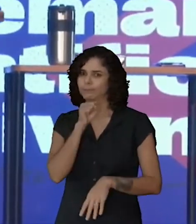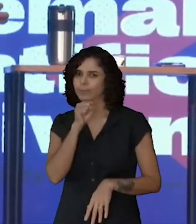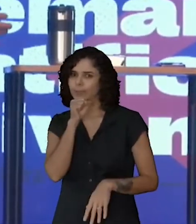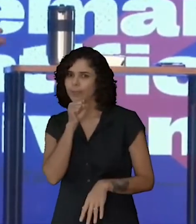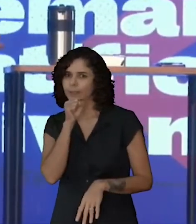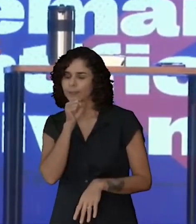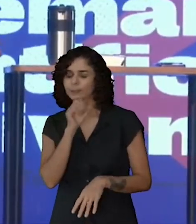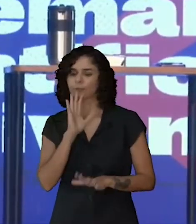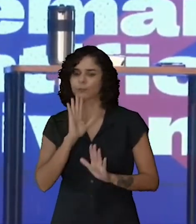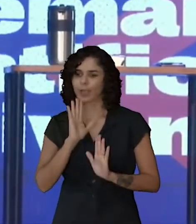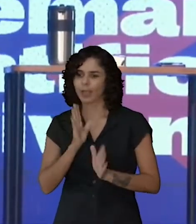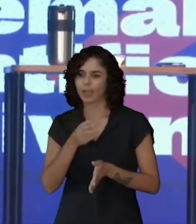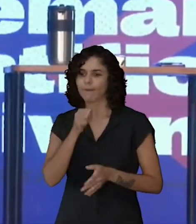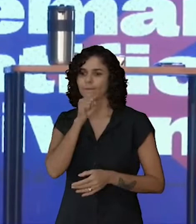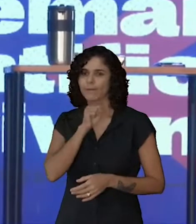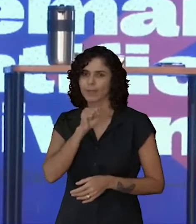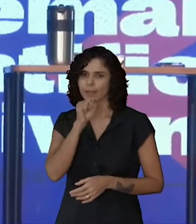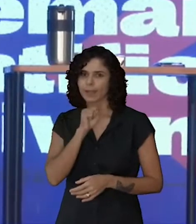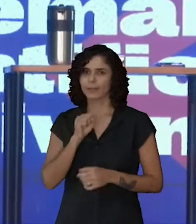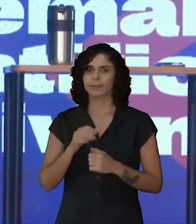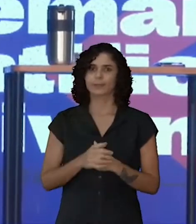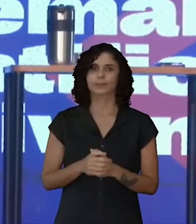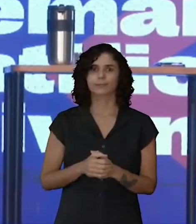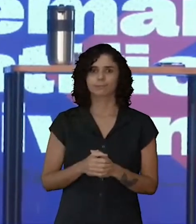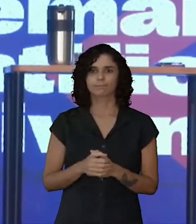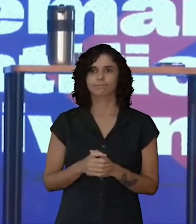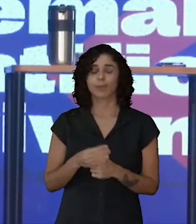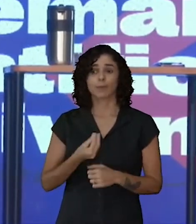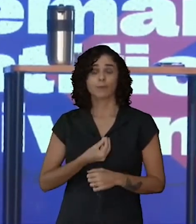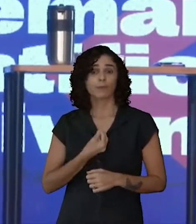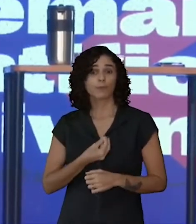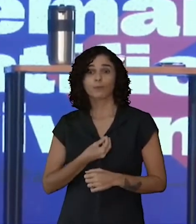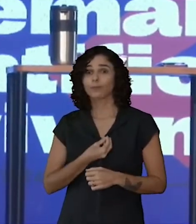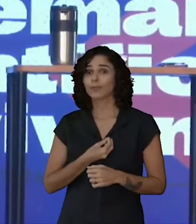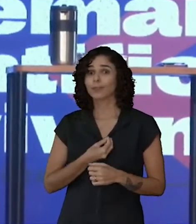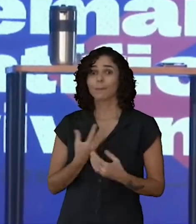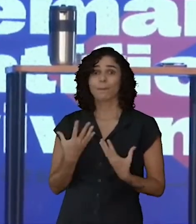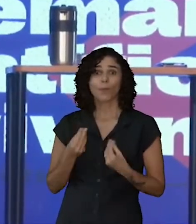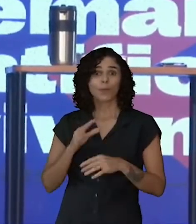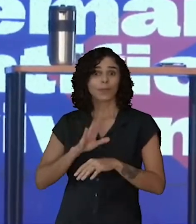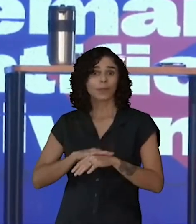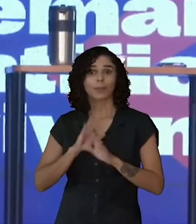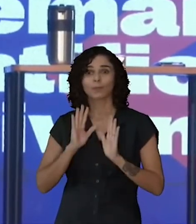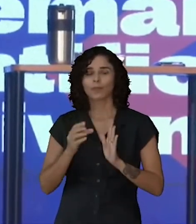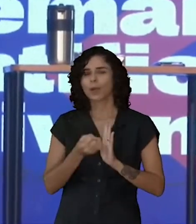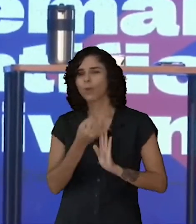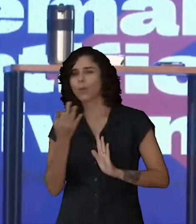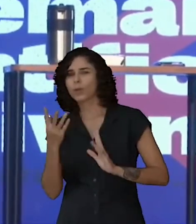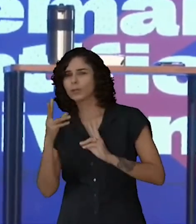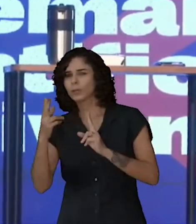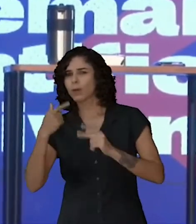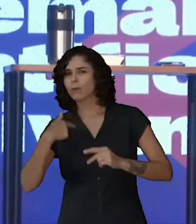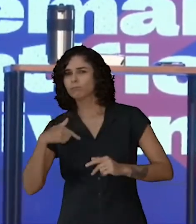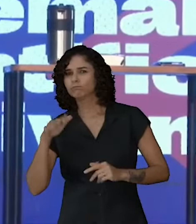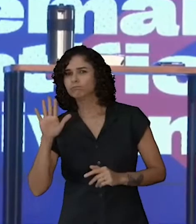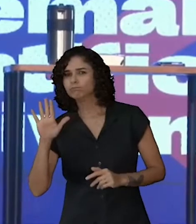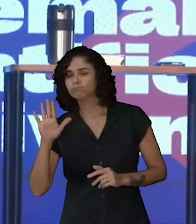Tem mais tempo para trás do que para frente. Quantos estão que nem eu aqui? Tem mais tempo para trás do que para frente?